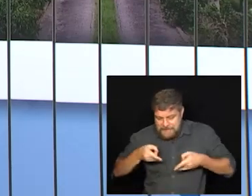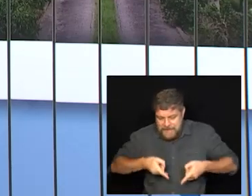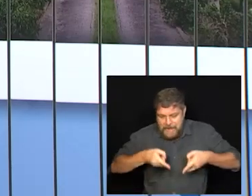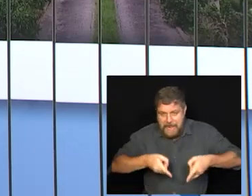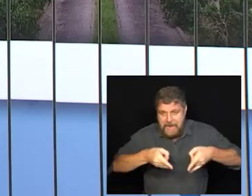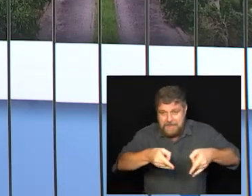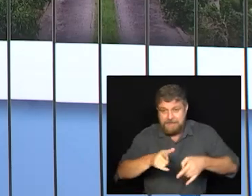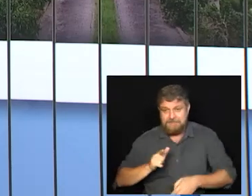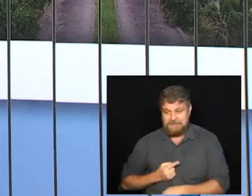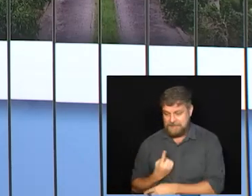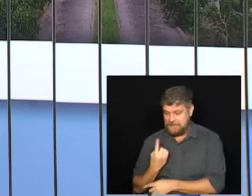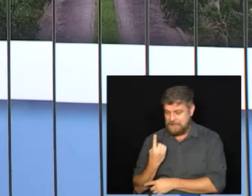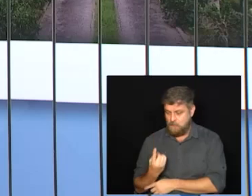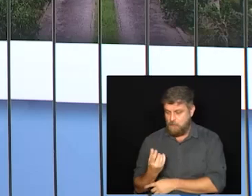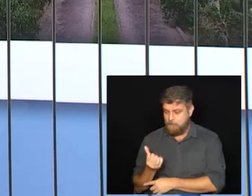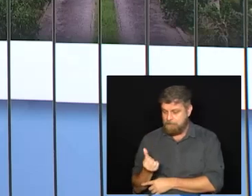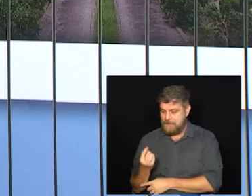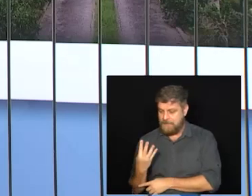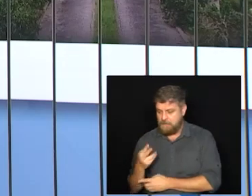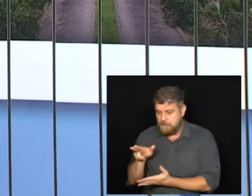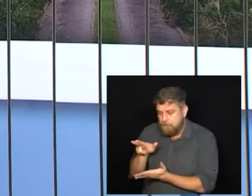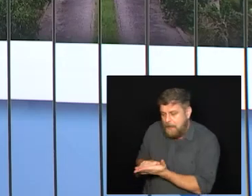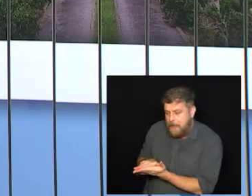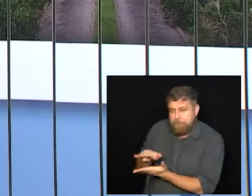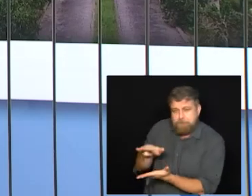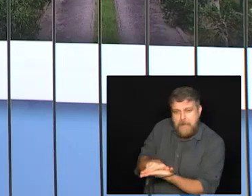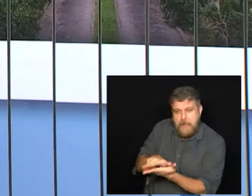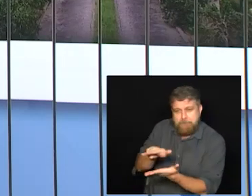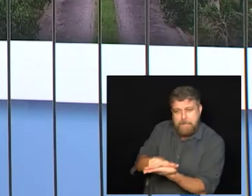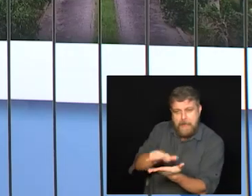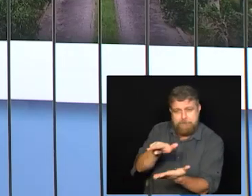disponíveis, 164